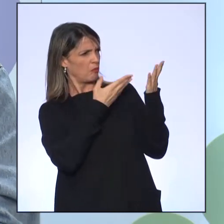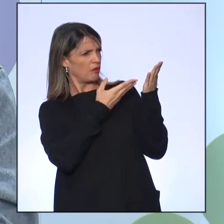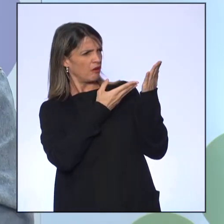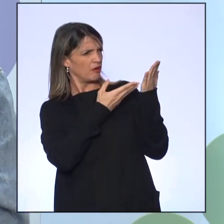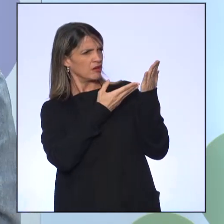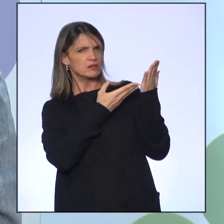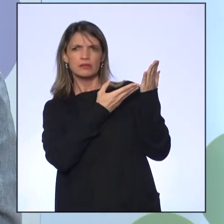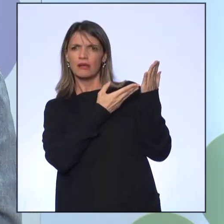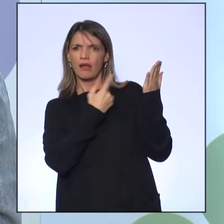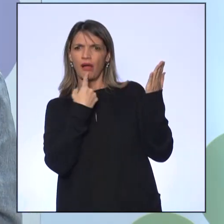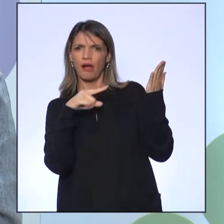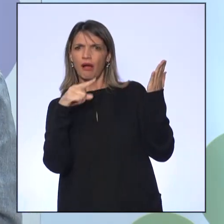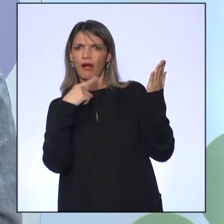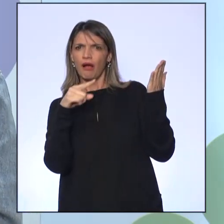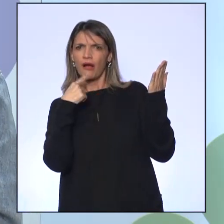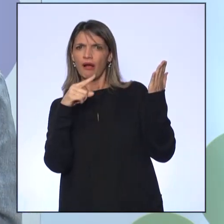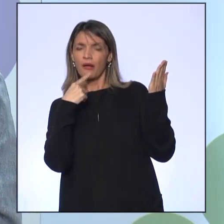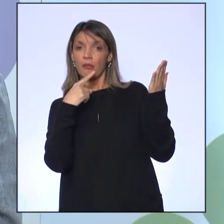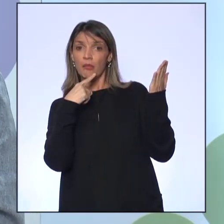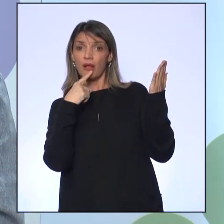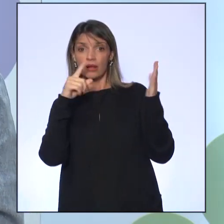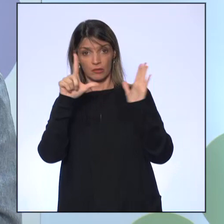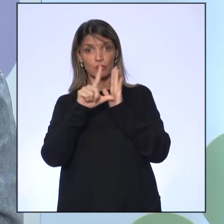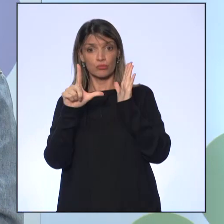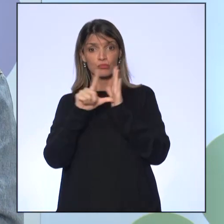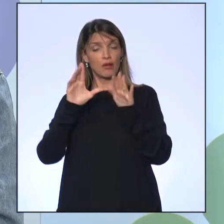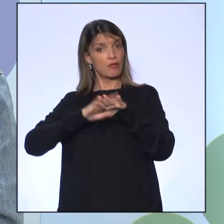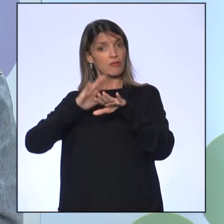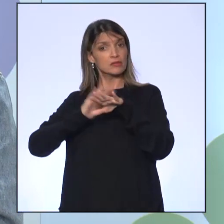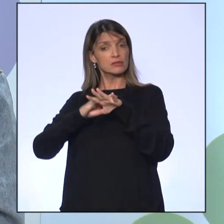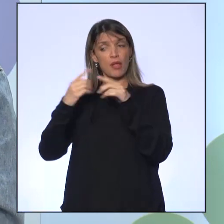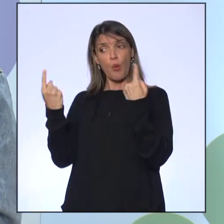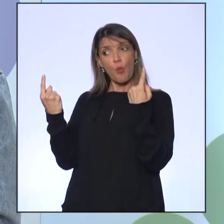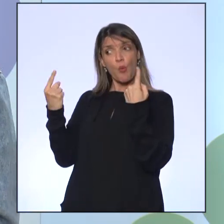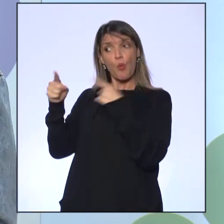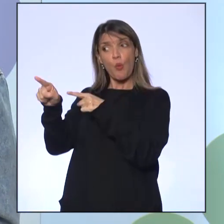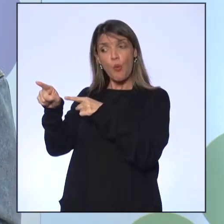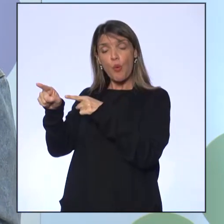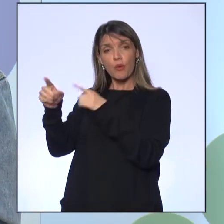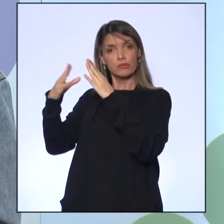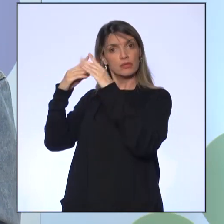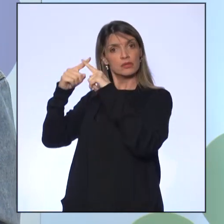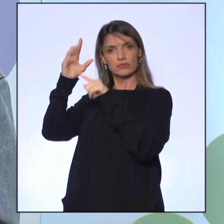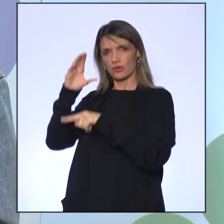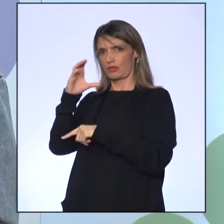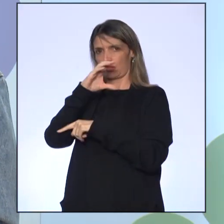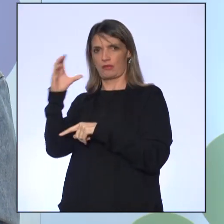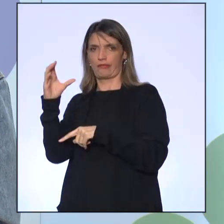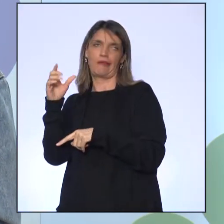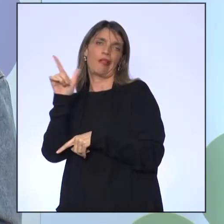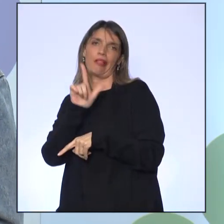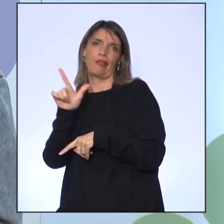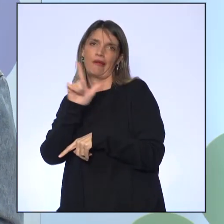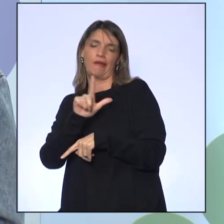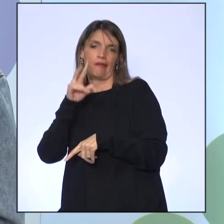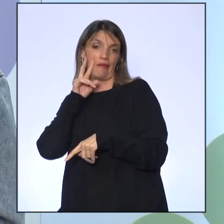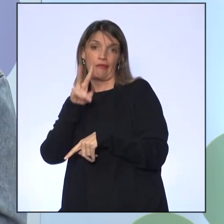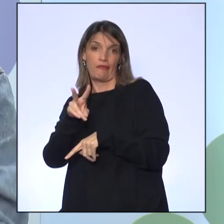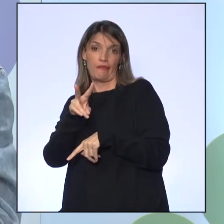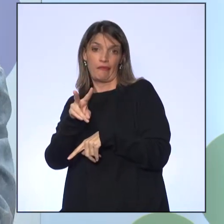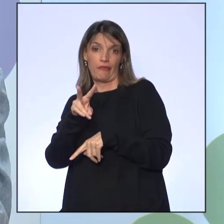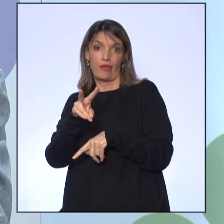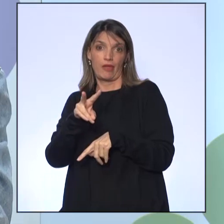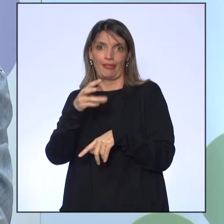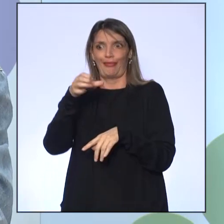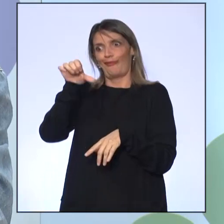daquelas críticas que eles faziam, que ele fazia contra a Igreja Católica. E, claro que a gente não vai ver as 95 hoje, mas eu selecionei